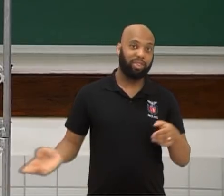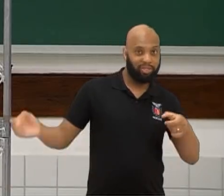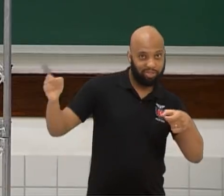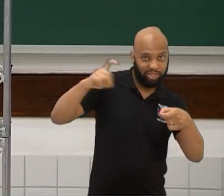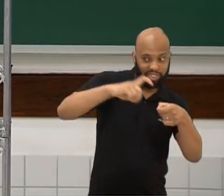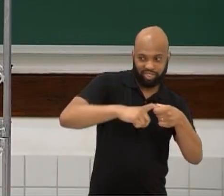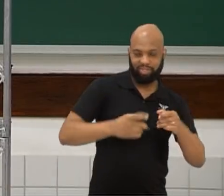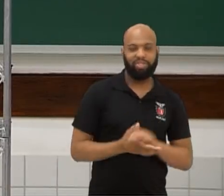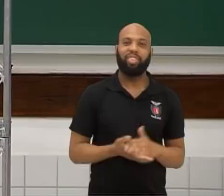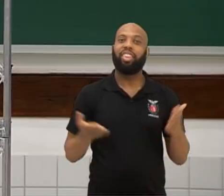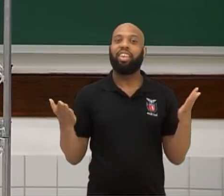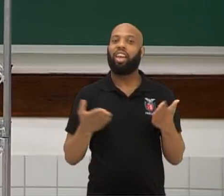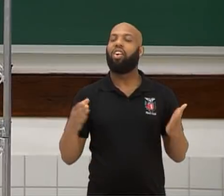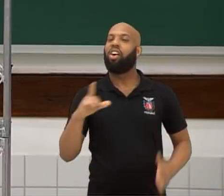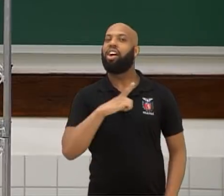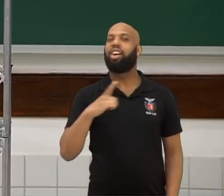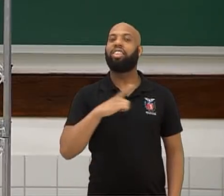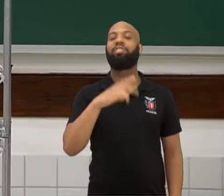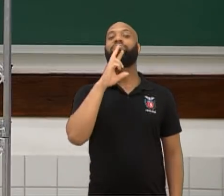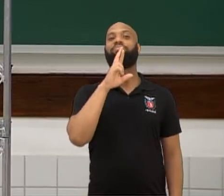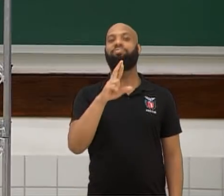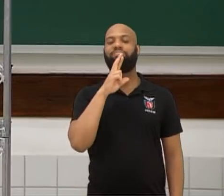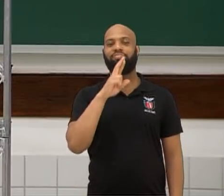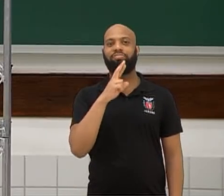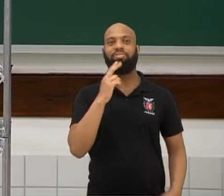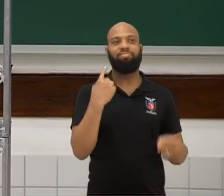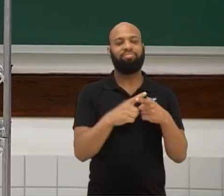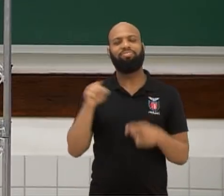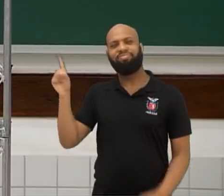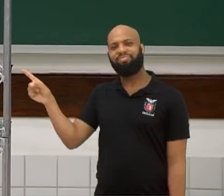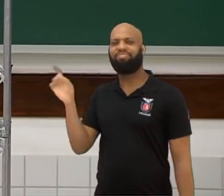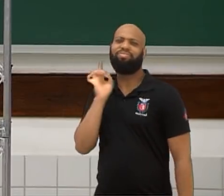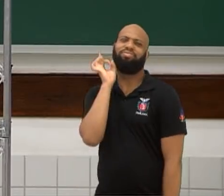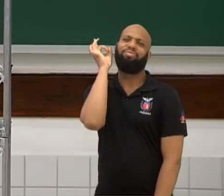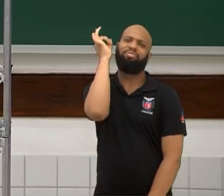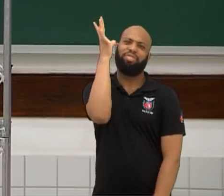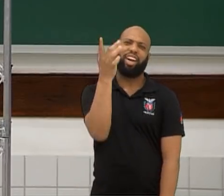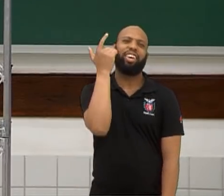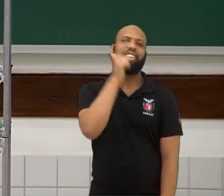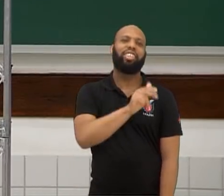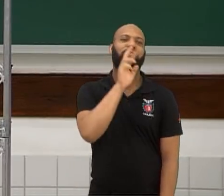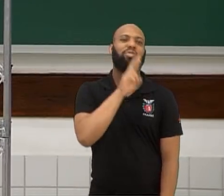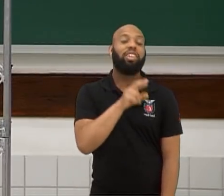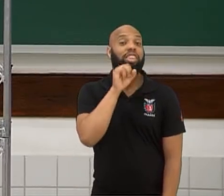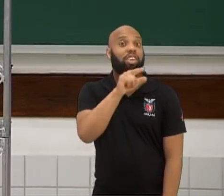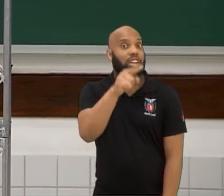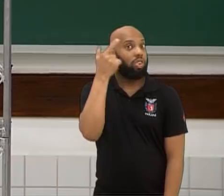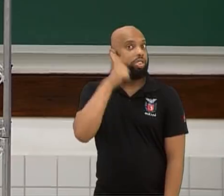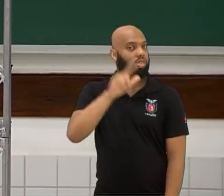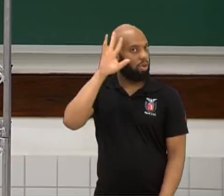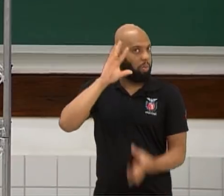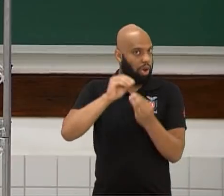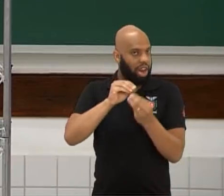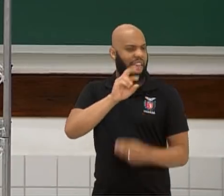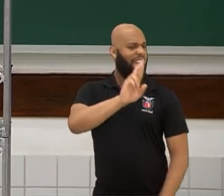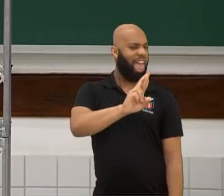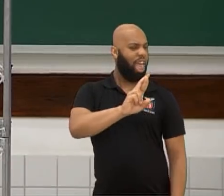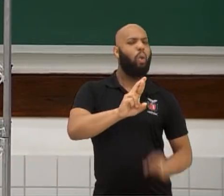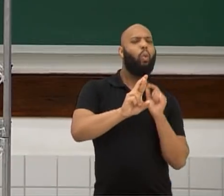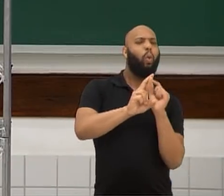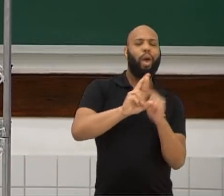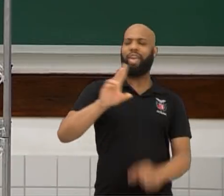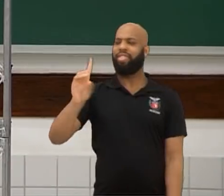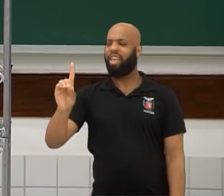Voltamos. Vamos para a nossa resolução. Essa era super tranquila para quem entendeu o que é raio e o que